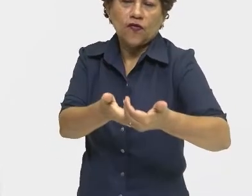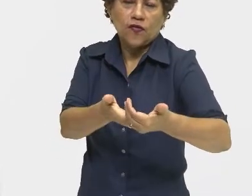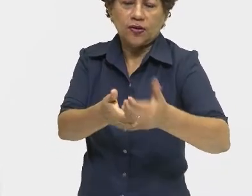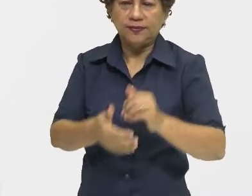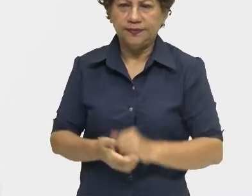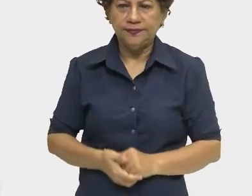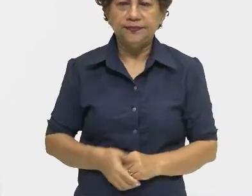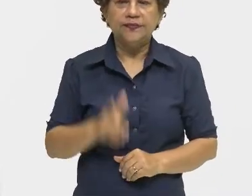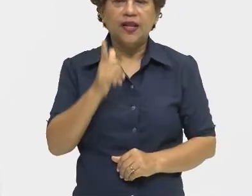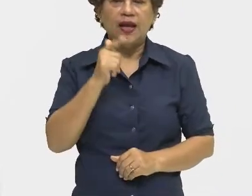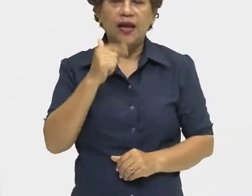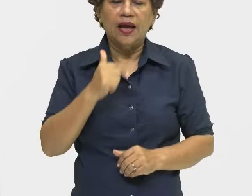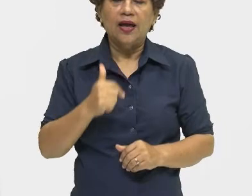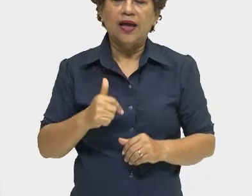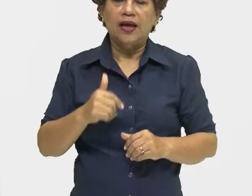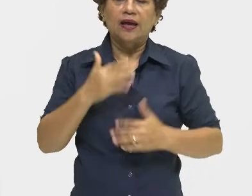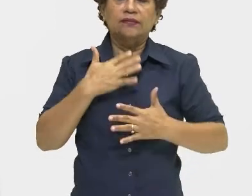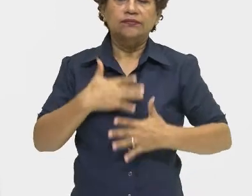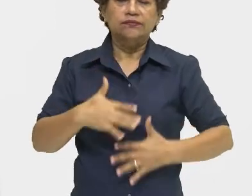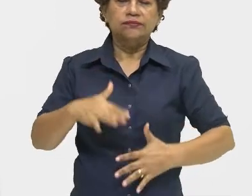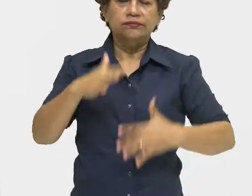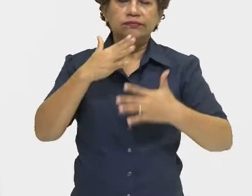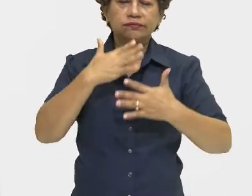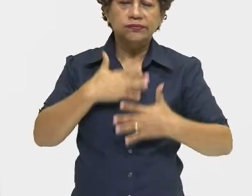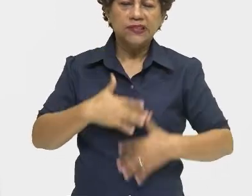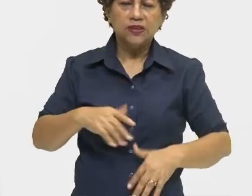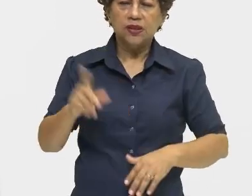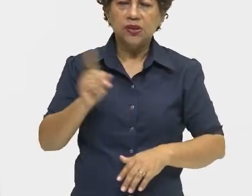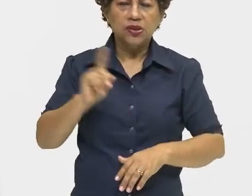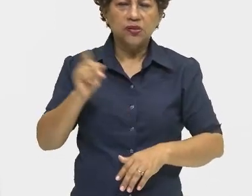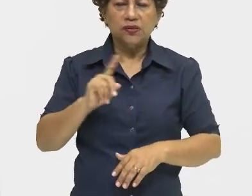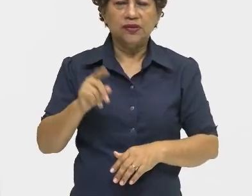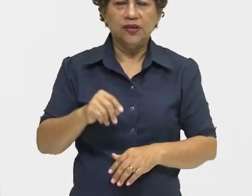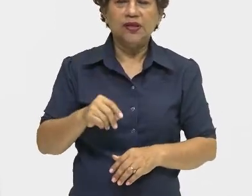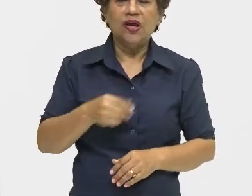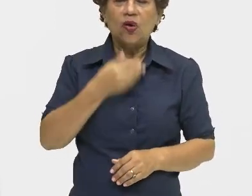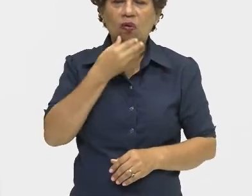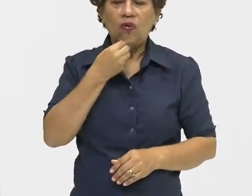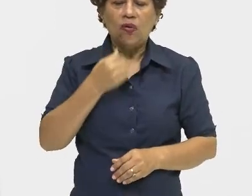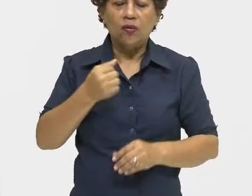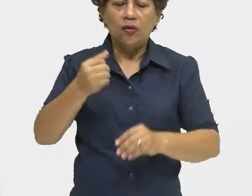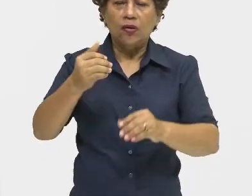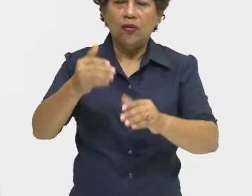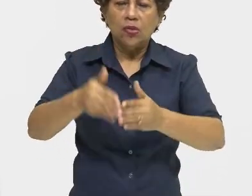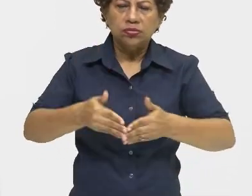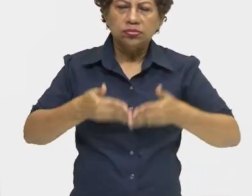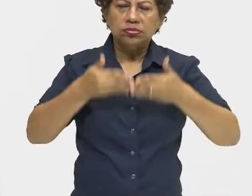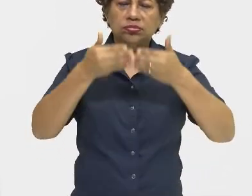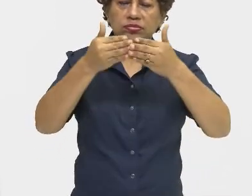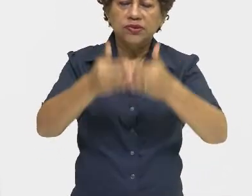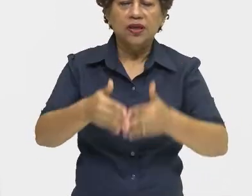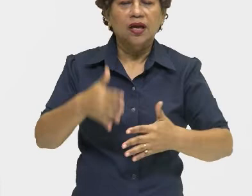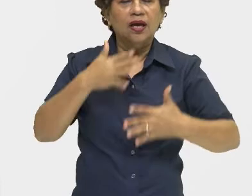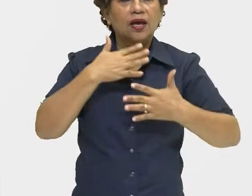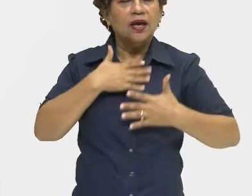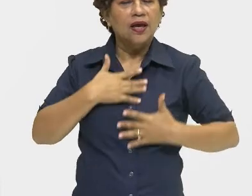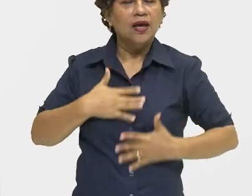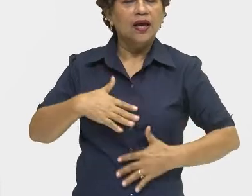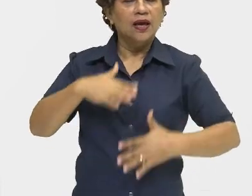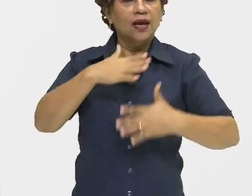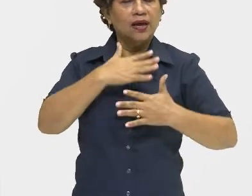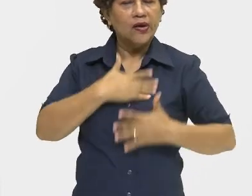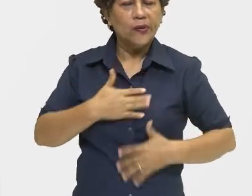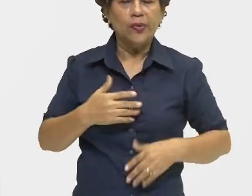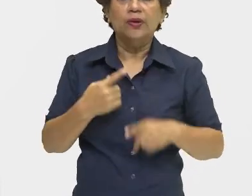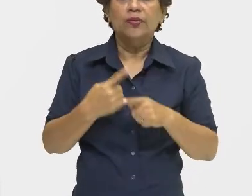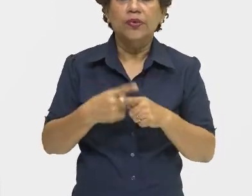Águas mansas não fazem bons marinheiros. Escutei muito essa frase da minha mãe. Naqueles momentos que a gente está passando